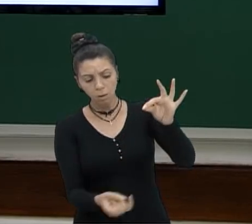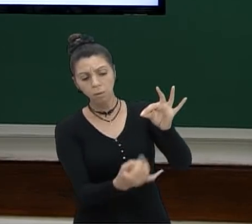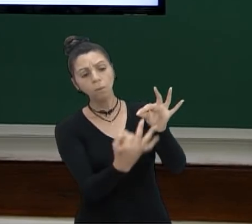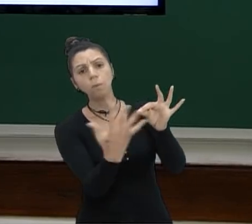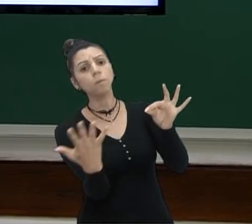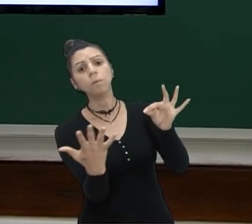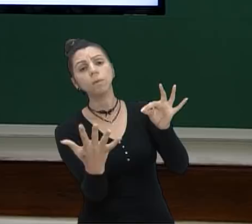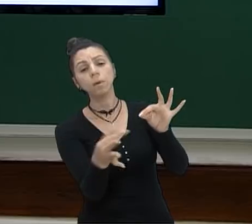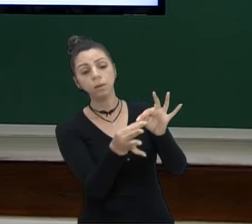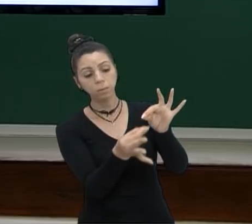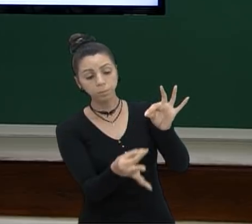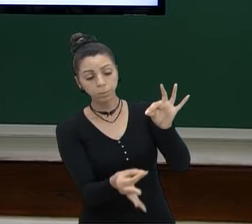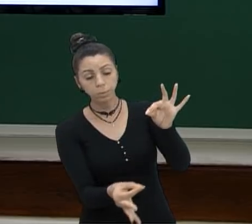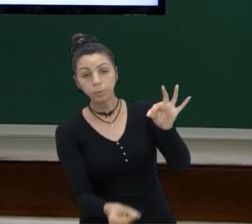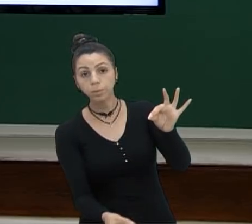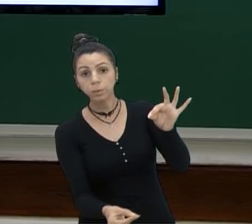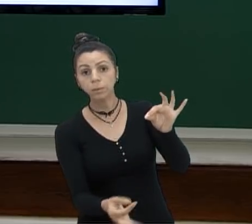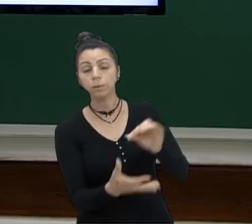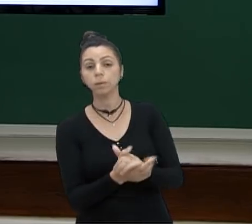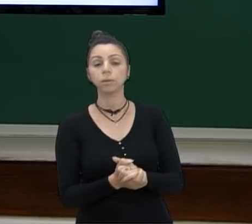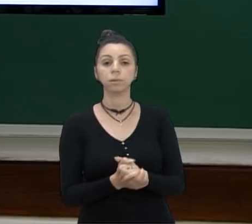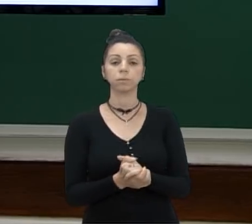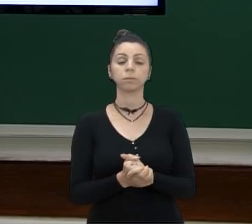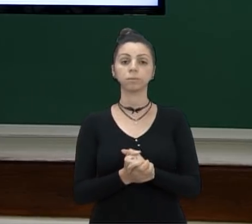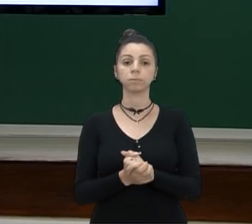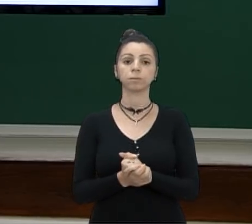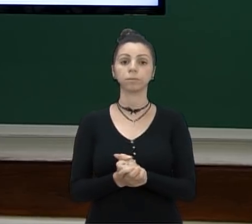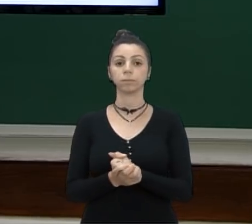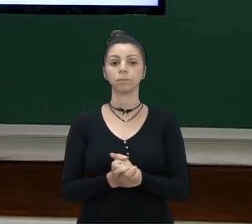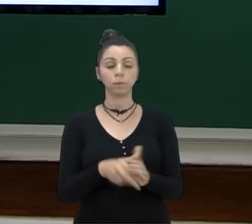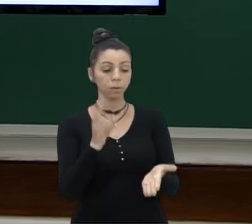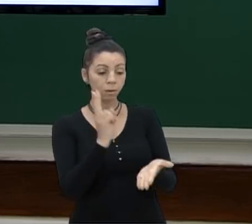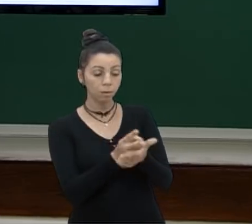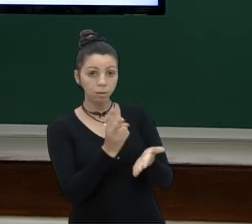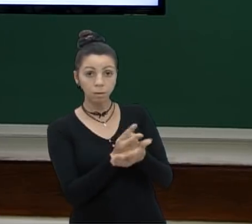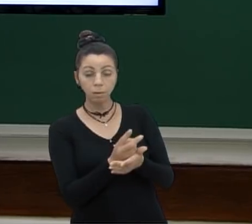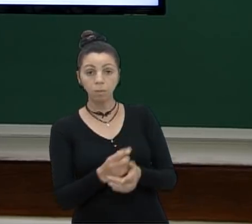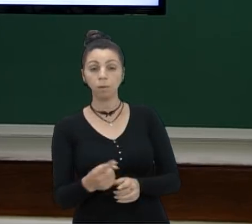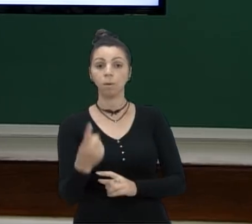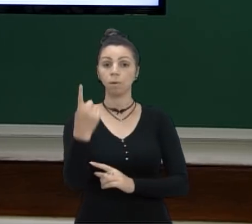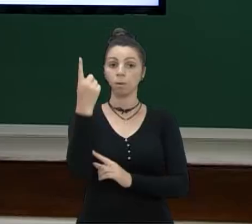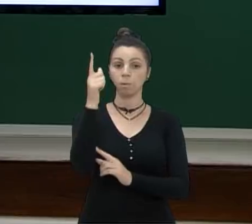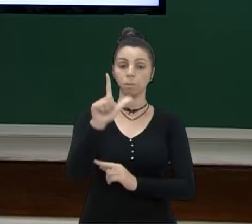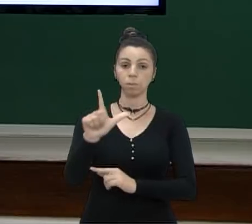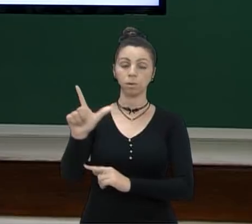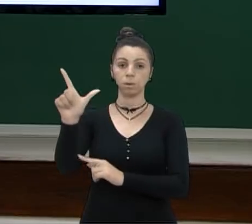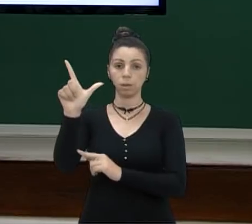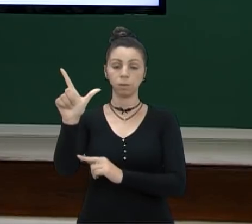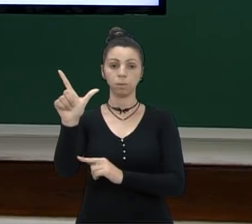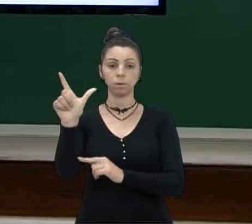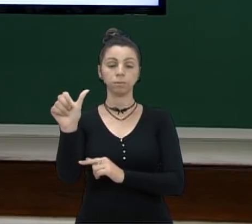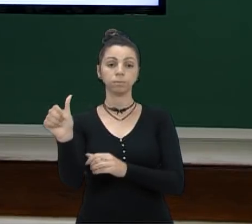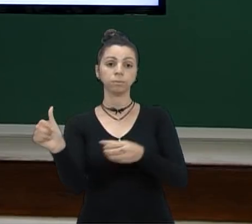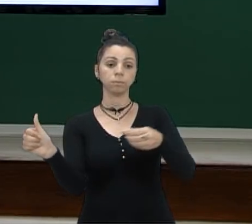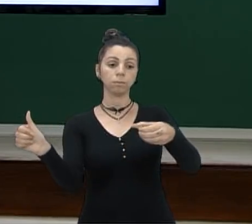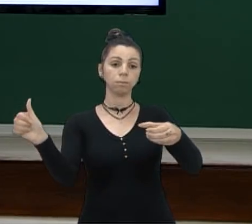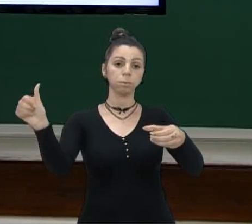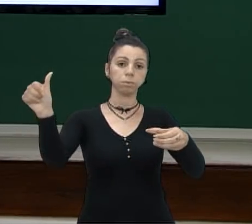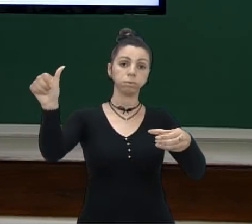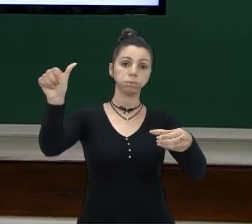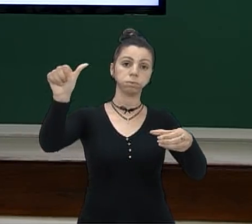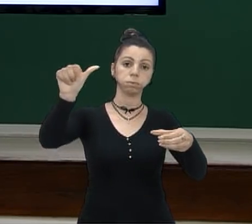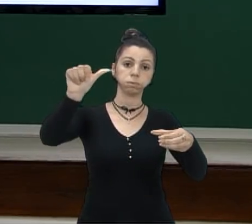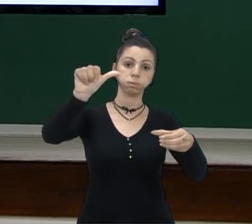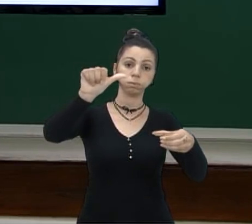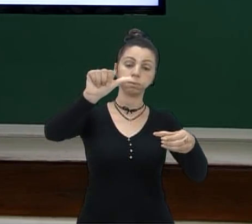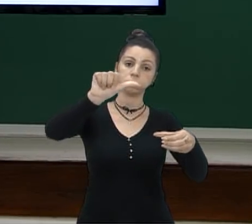esse líquido, gotas dele, por exemplo, vai ficar o mesmo. 1 litro, se eu colocar, por exemplo, uma caixa de leite, né,